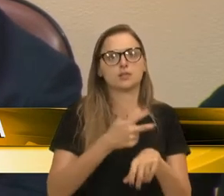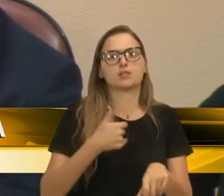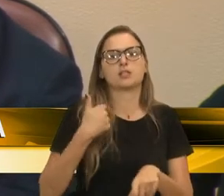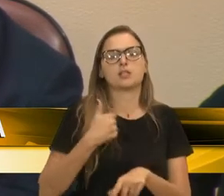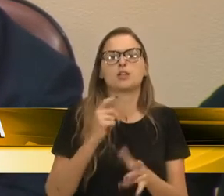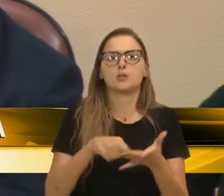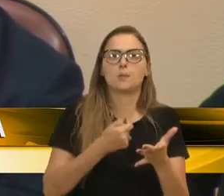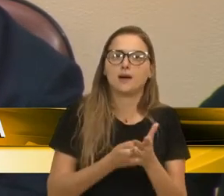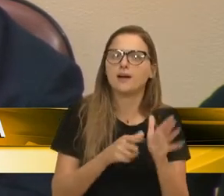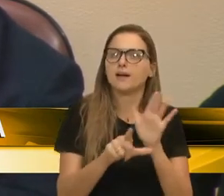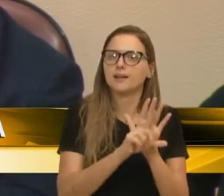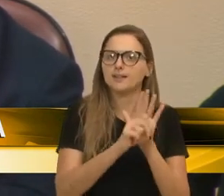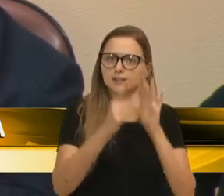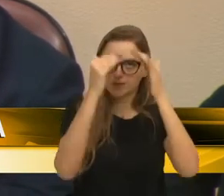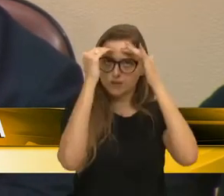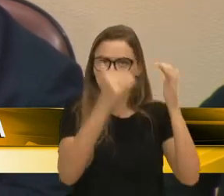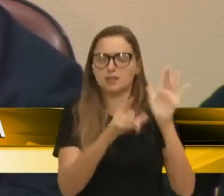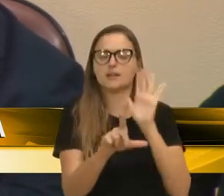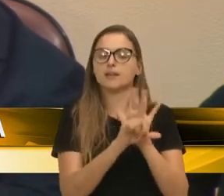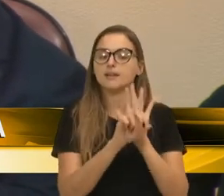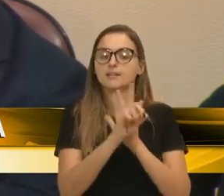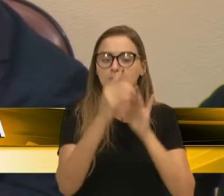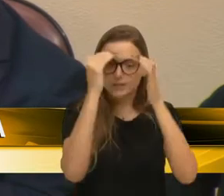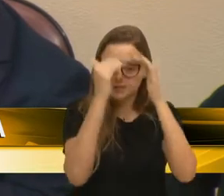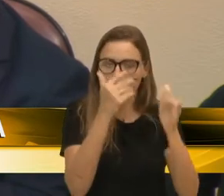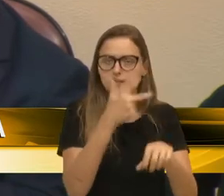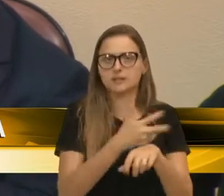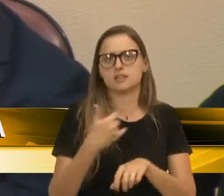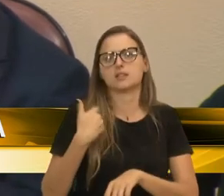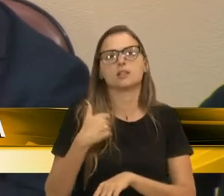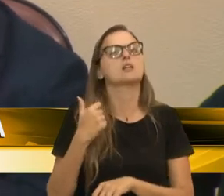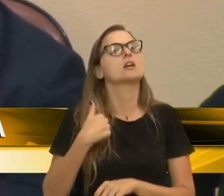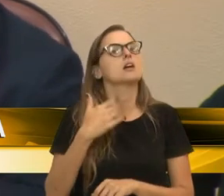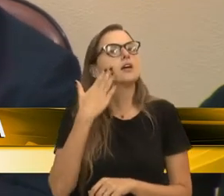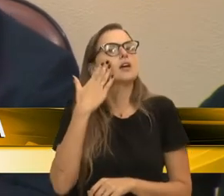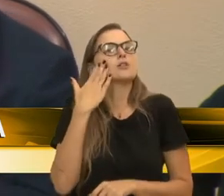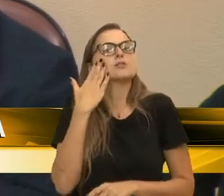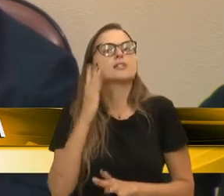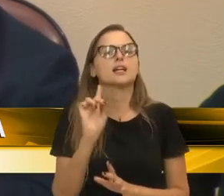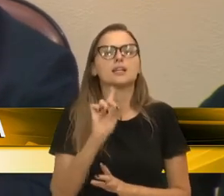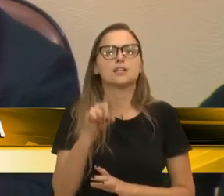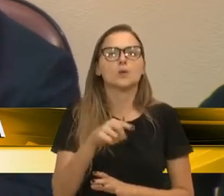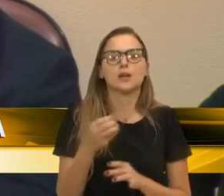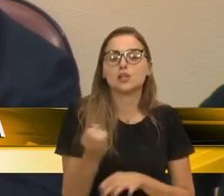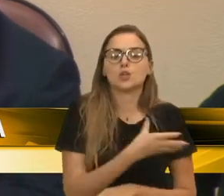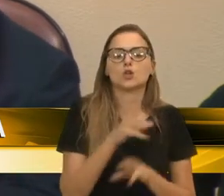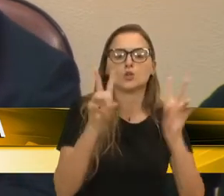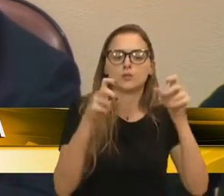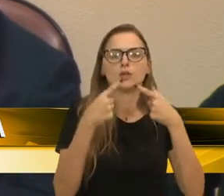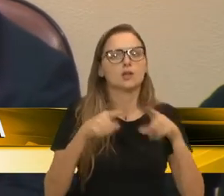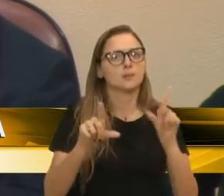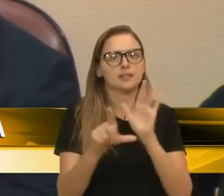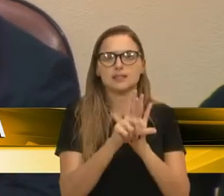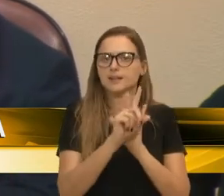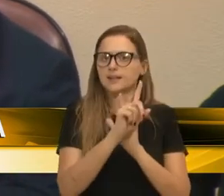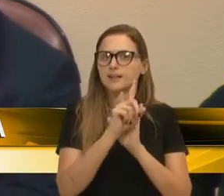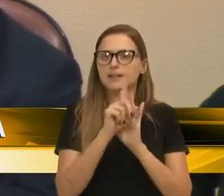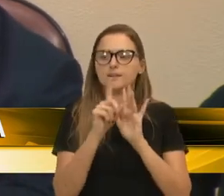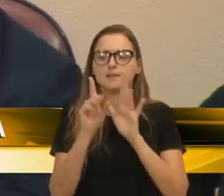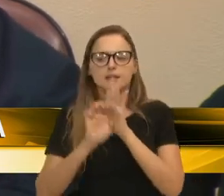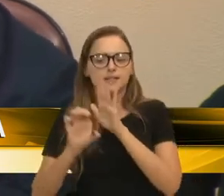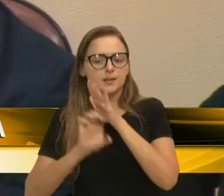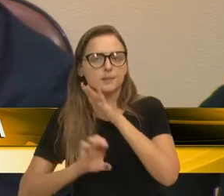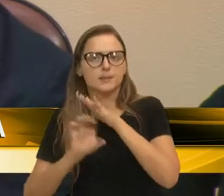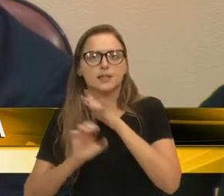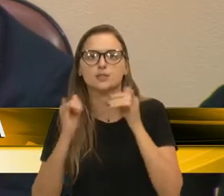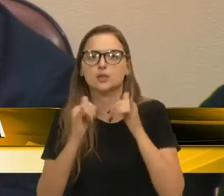Lei descumprida para os idosos. Vou levar esse assunto, eu sei que não é assunto novo, mas a lei continua sendo descumprida. Então, eu